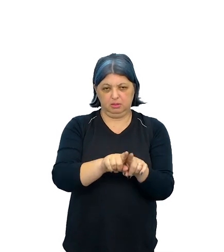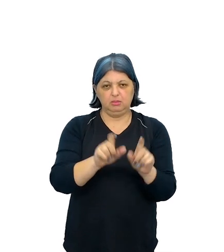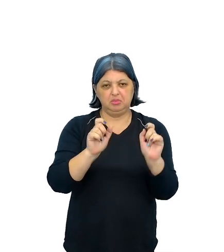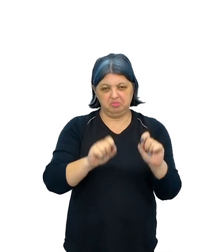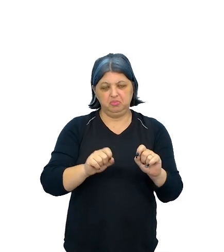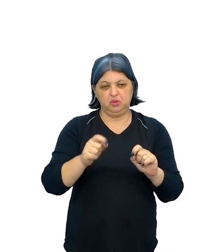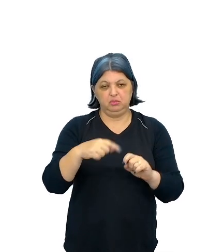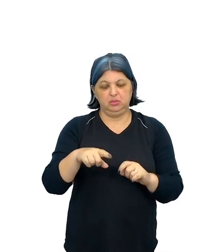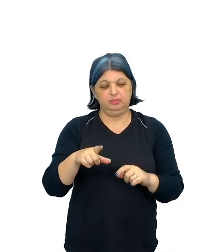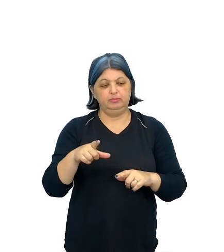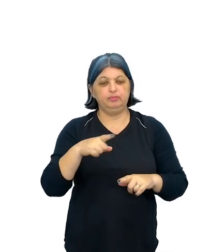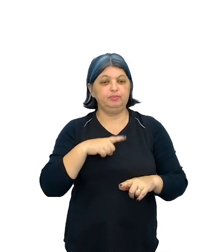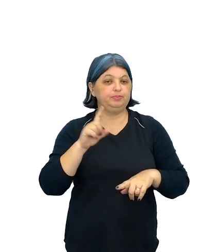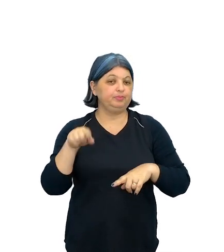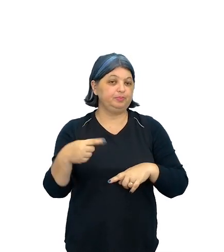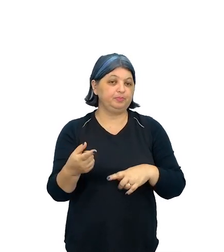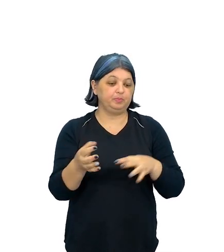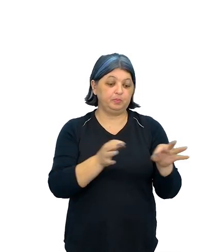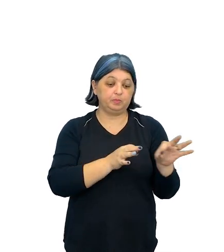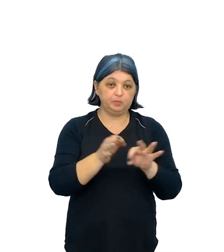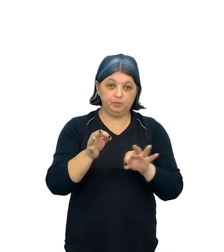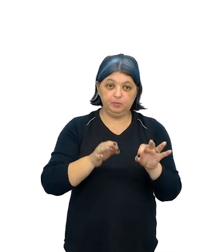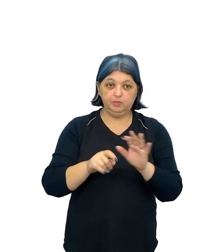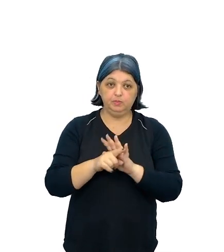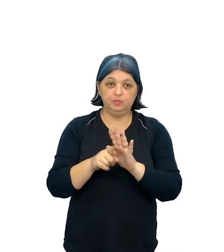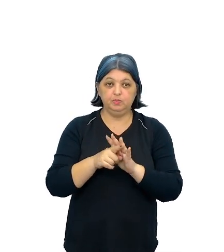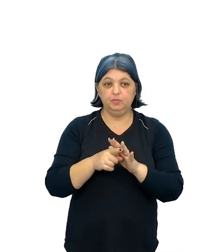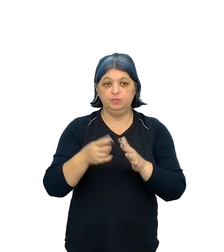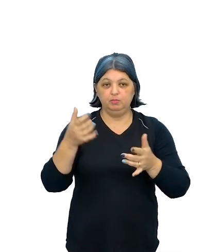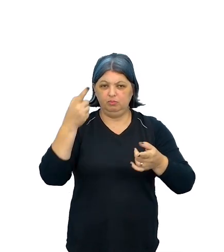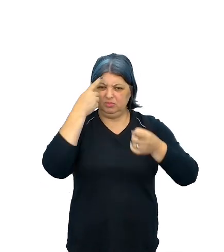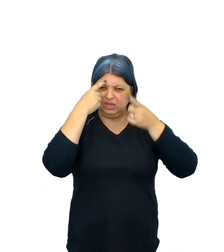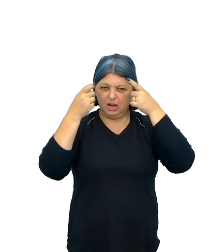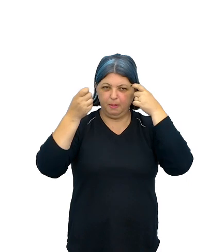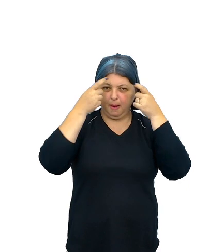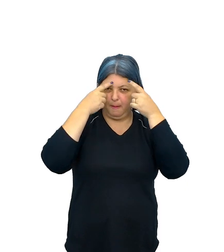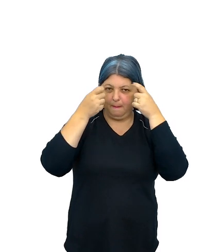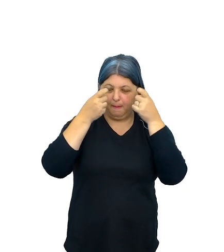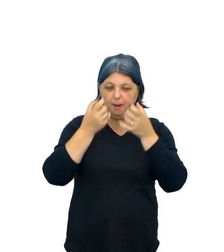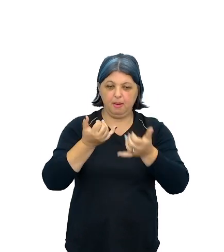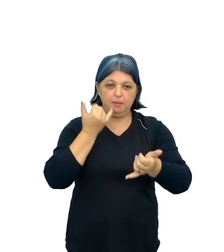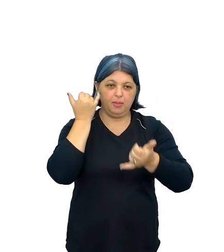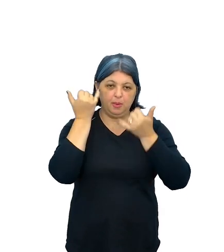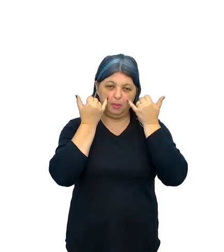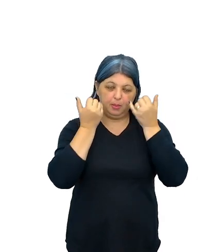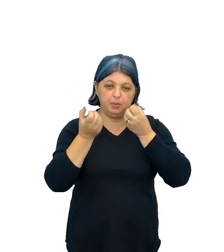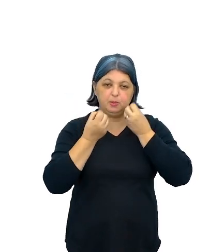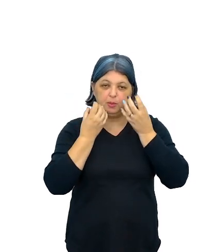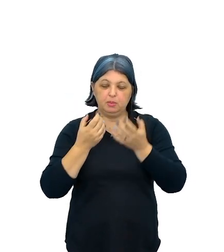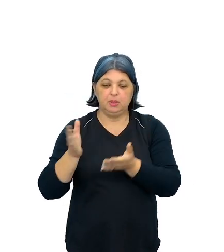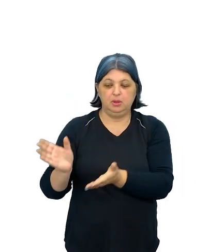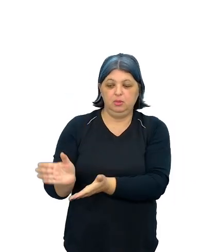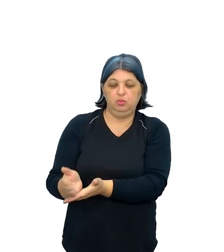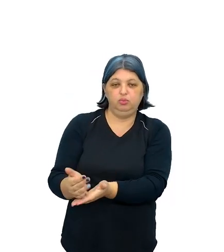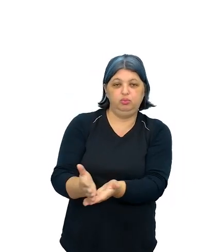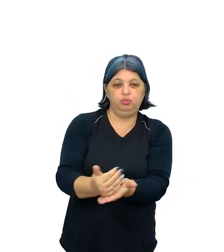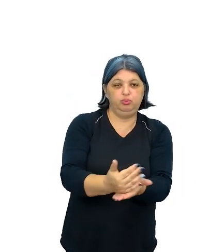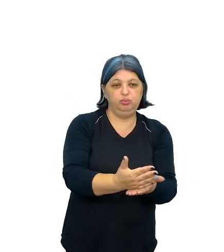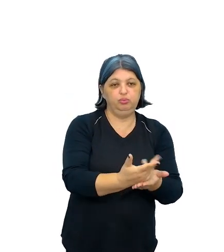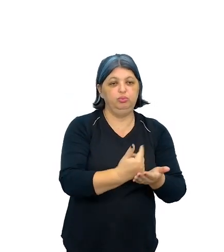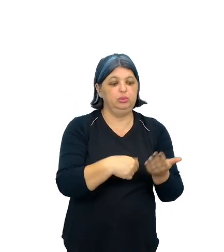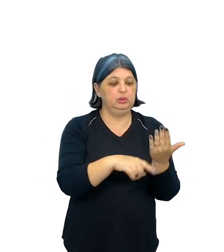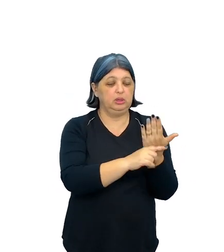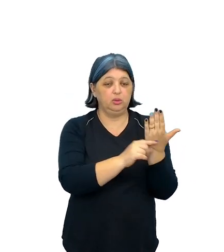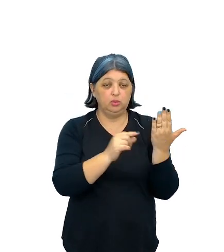eles possam ter depois coleta, né, de ideias, de informações, de posicionamentos de autores,